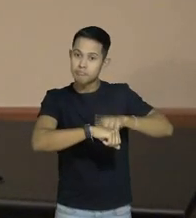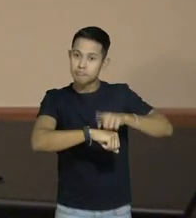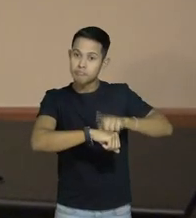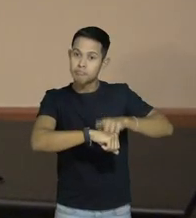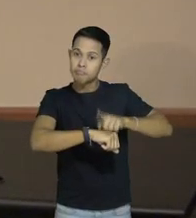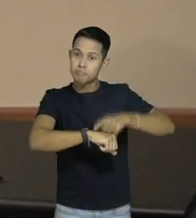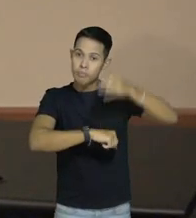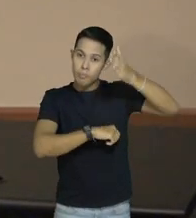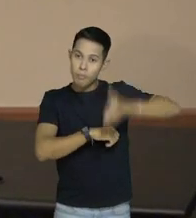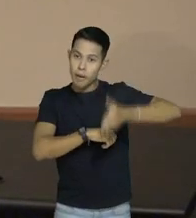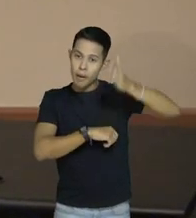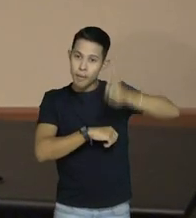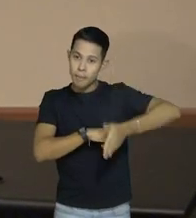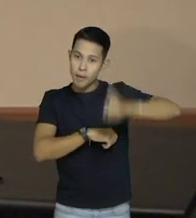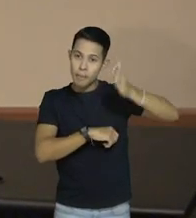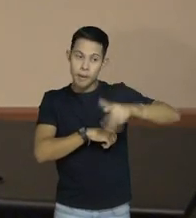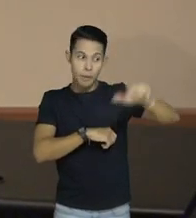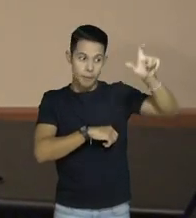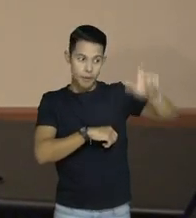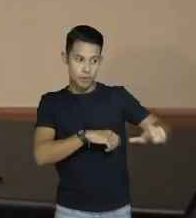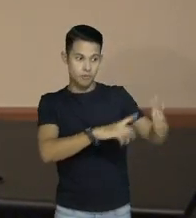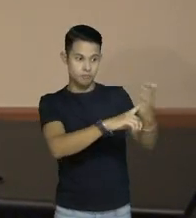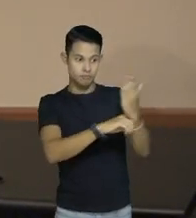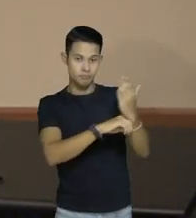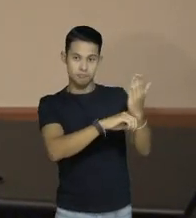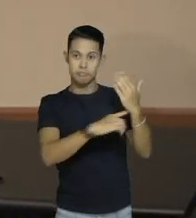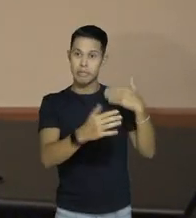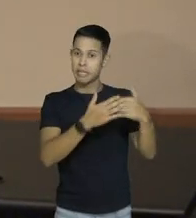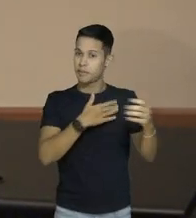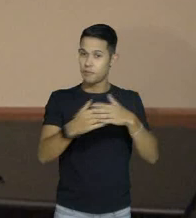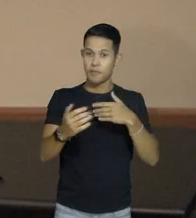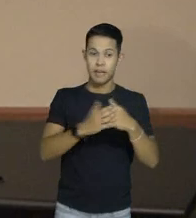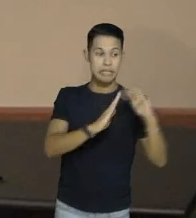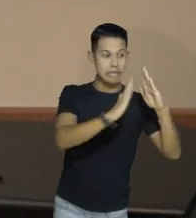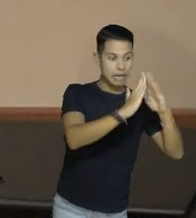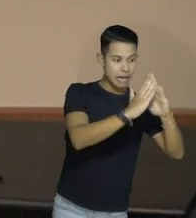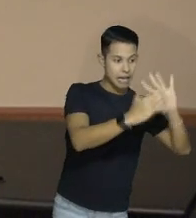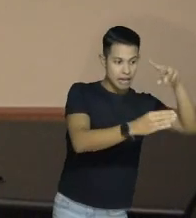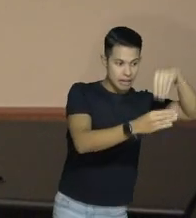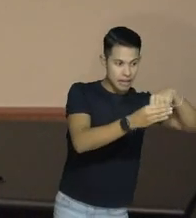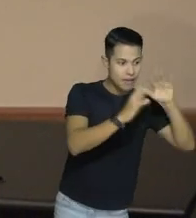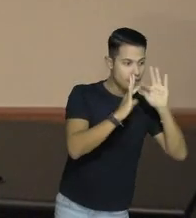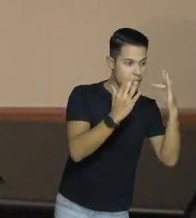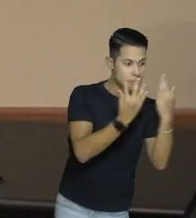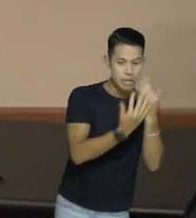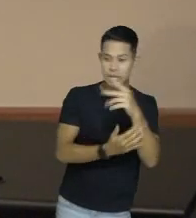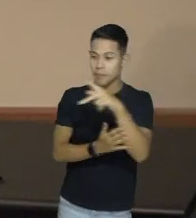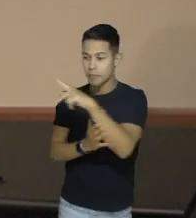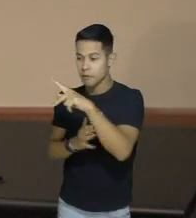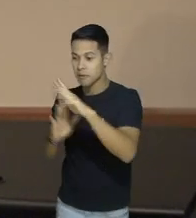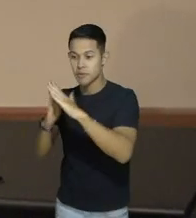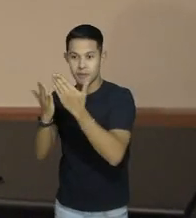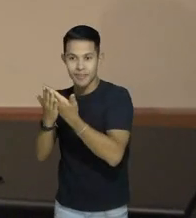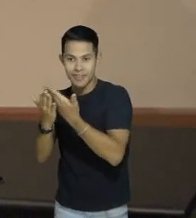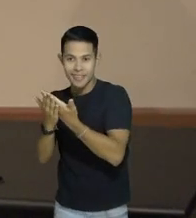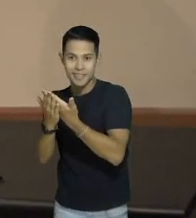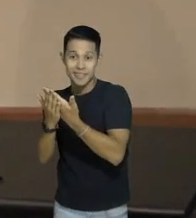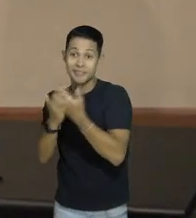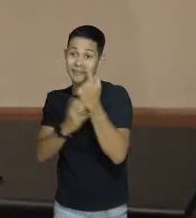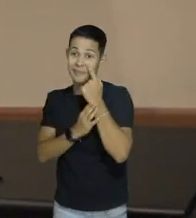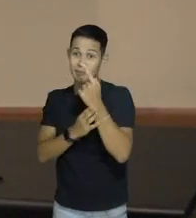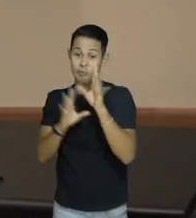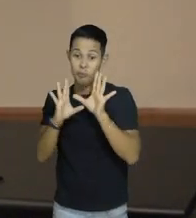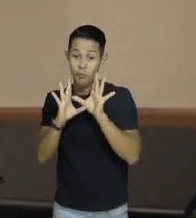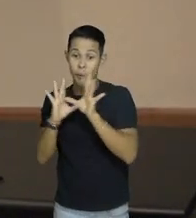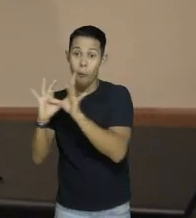isso. Seja lá em casa, seja o meu professor, enfim. Então, tem muitos contextos envolvidos. E quando a